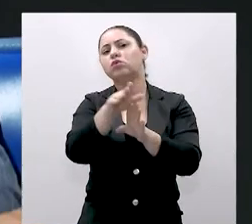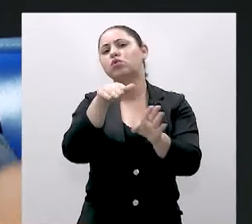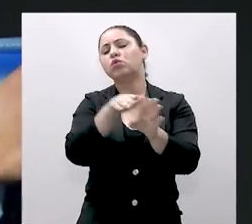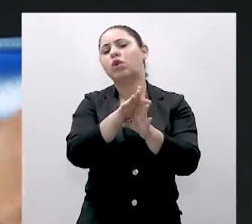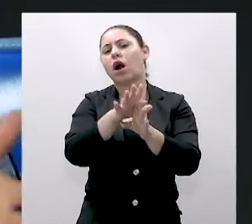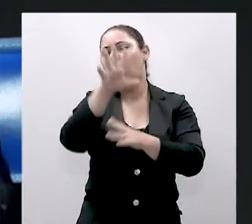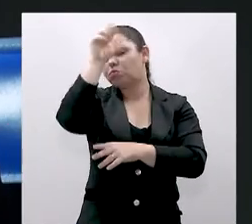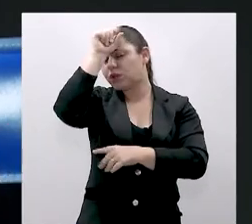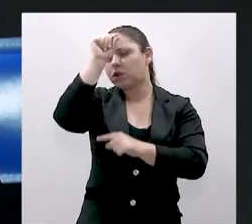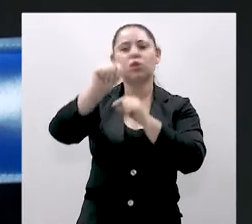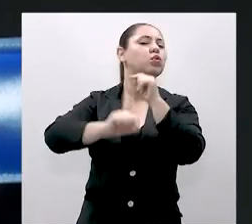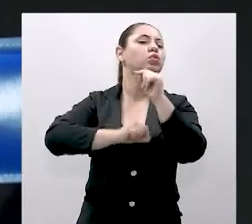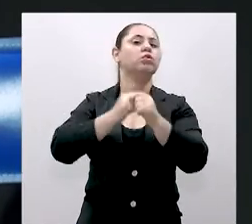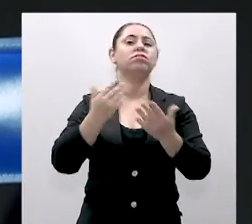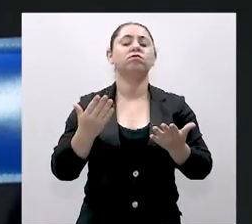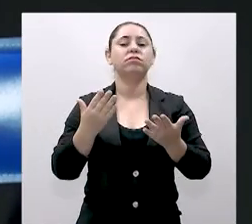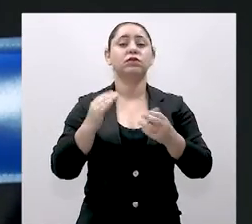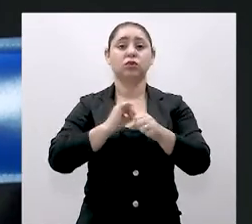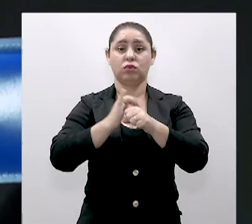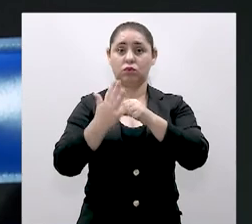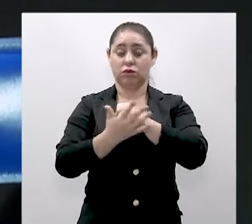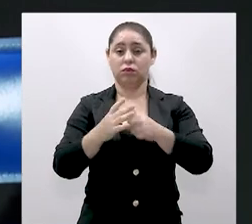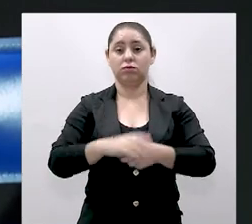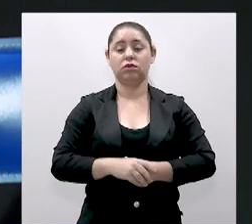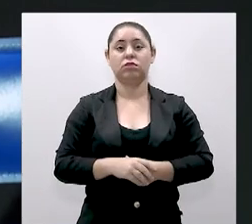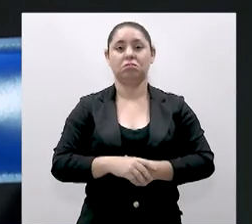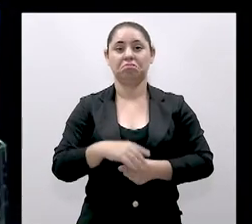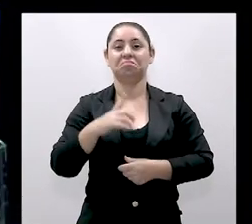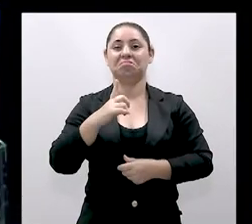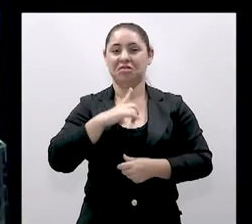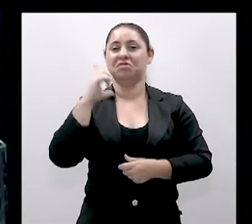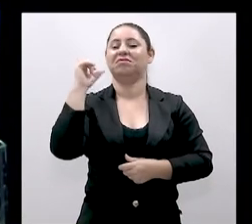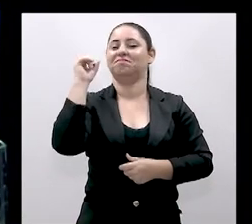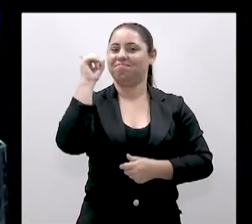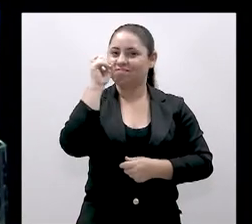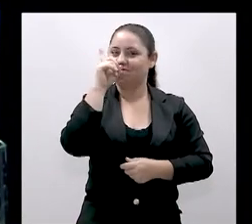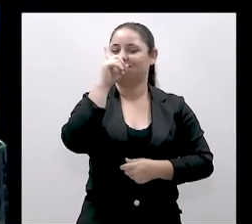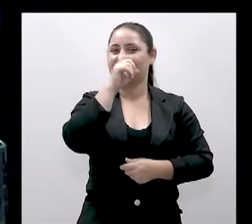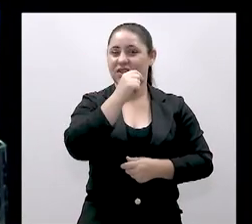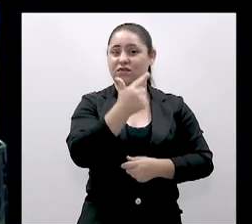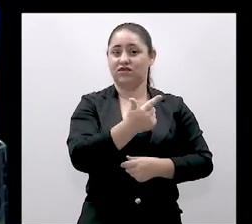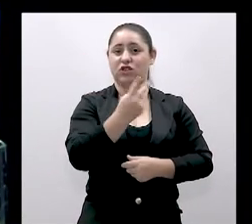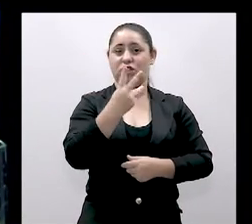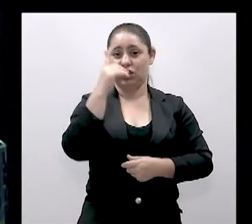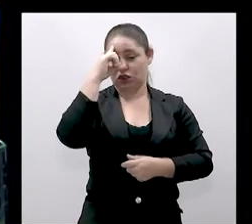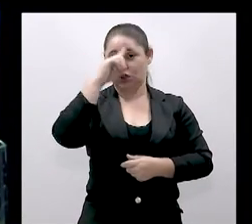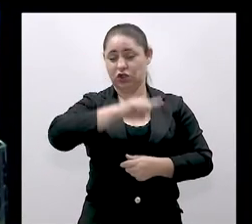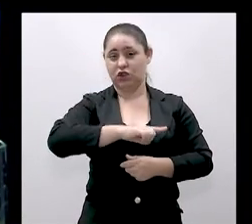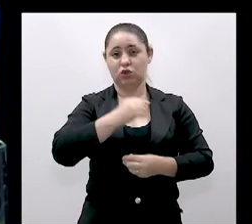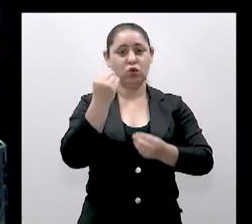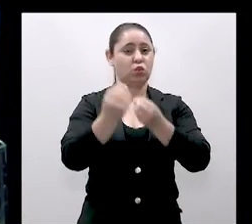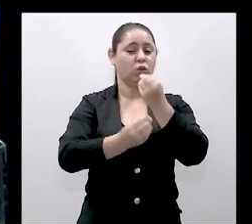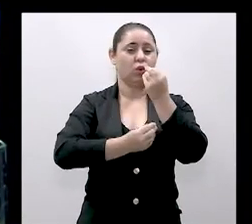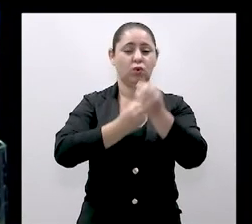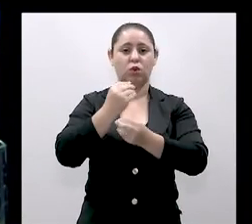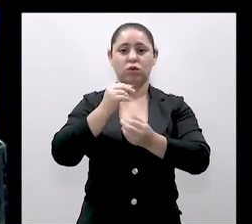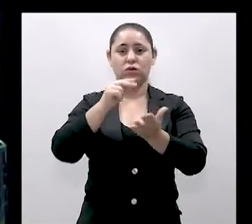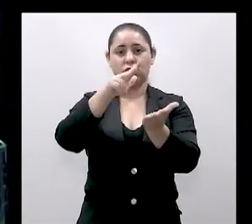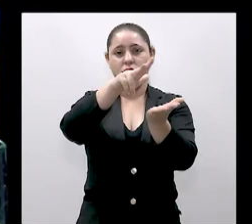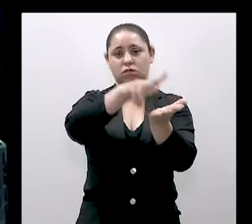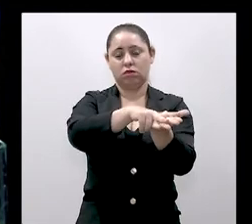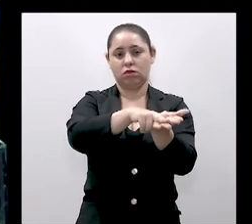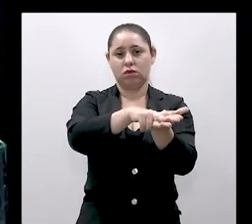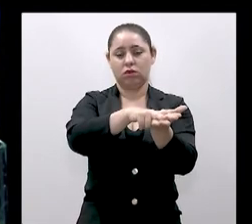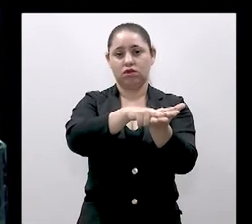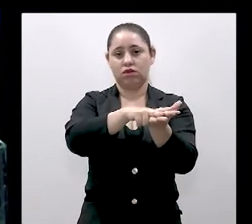que lições o também aprendeu dessa dessa terrível doença Senador Eu peguei uma Pedreira e fiquei 23 dias